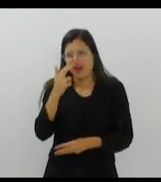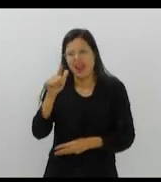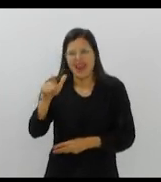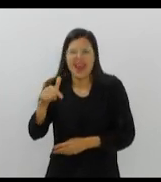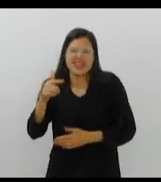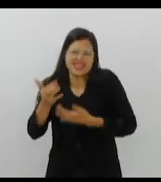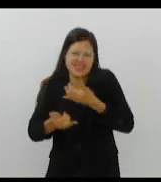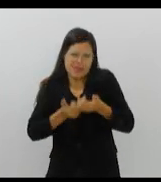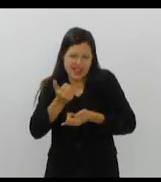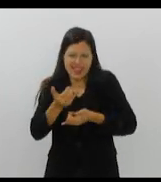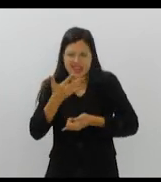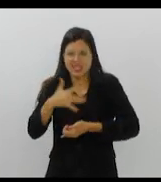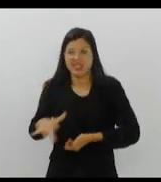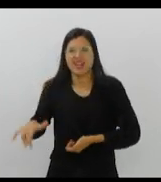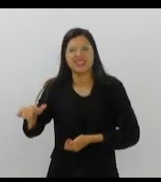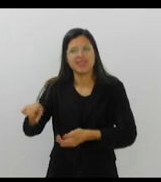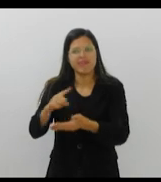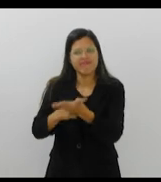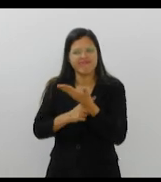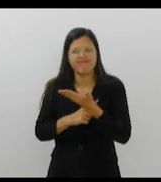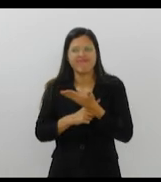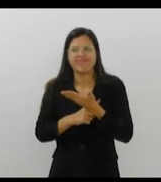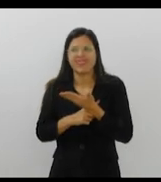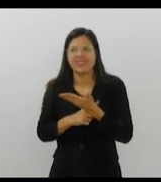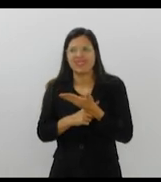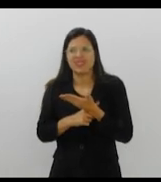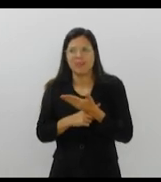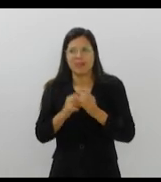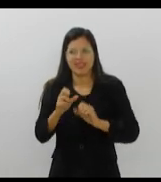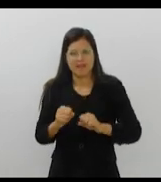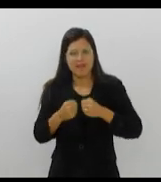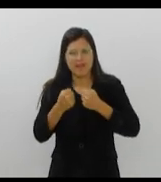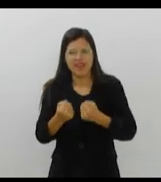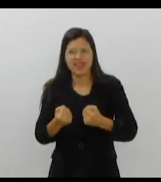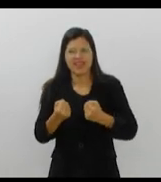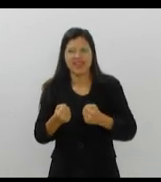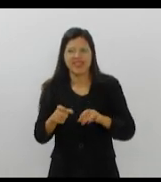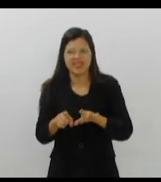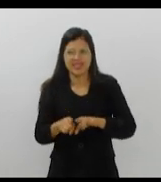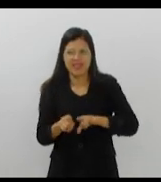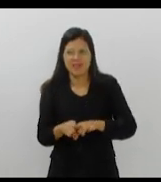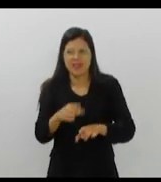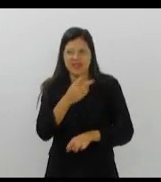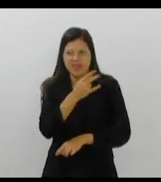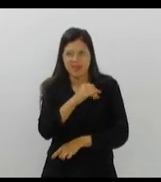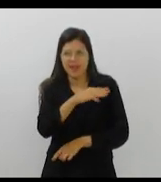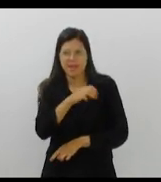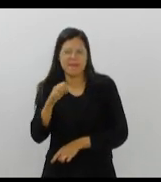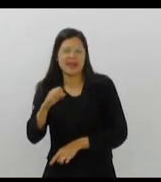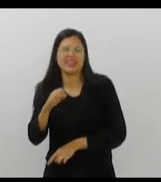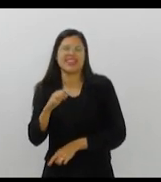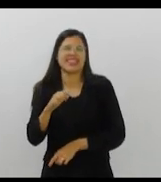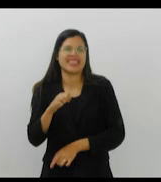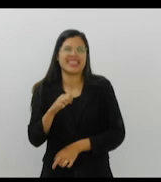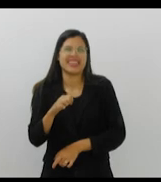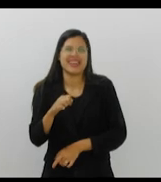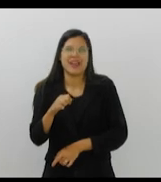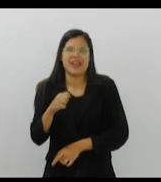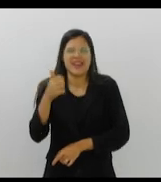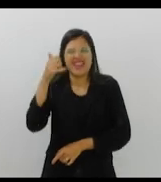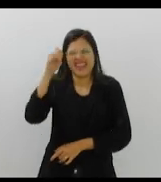ele sempre me ajudando, né? Me protegendo e me defendendo, inclusive, com meus pais, né? Para que eu não tomasse nenhum tipo de